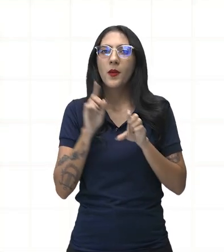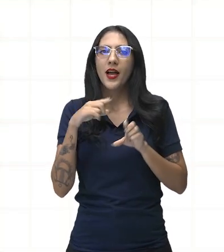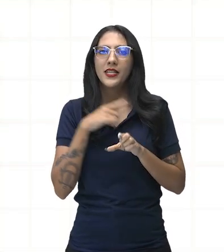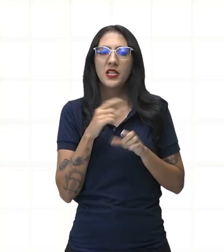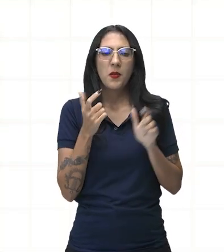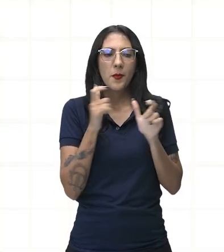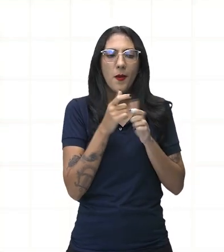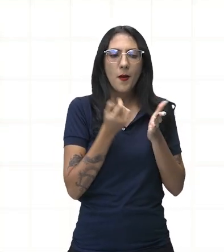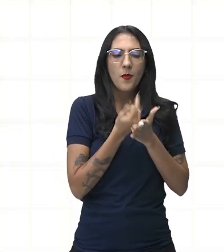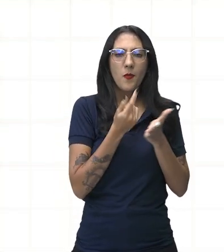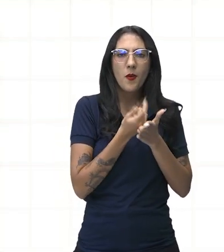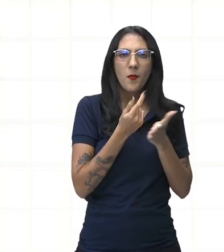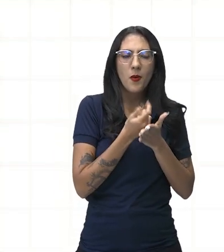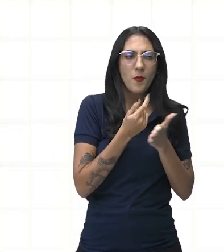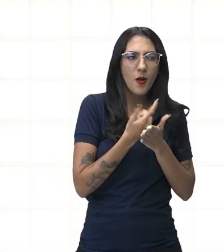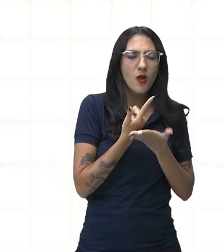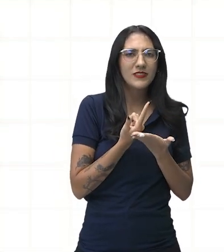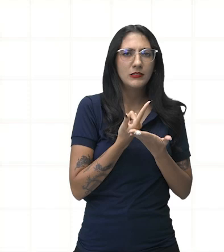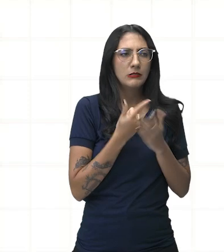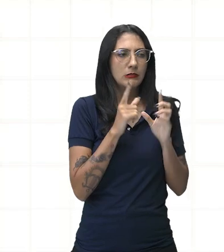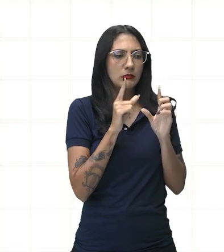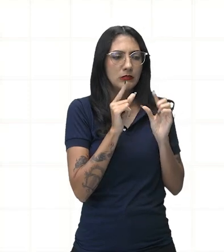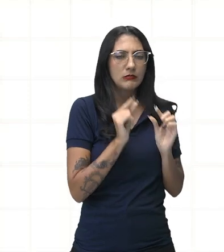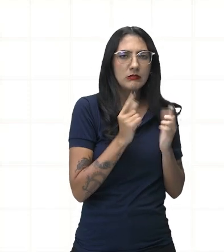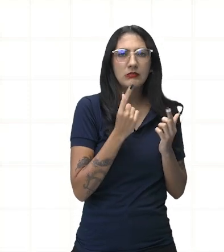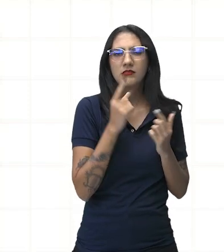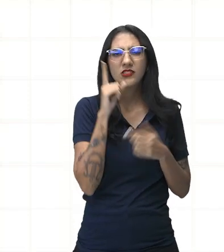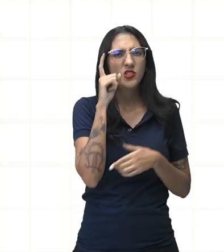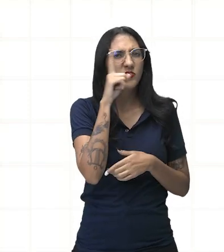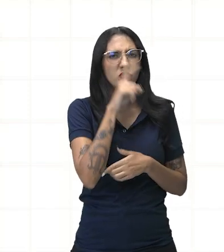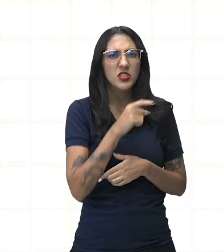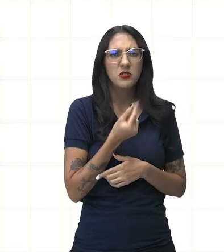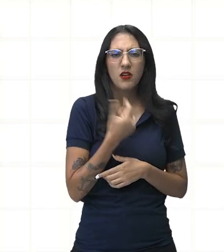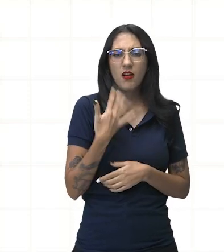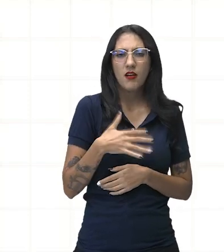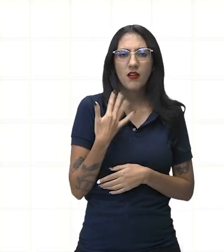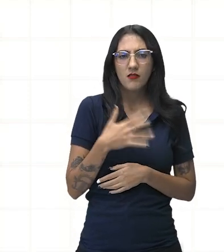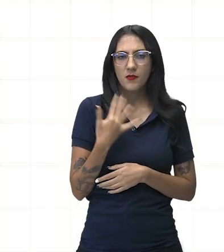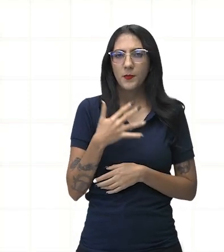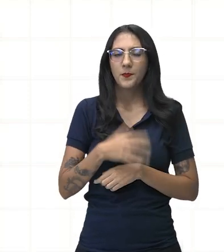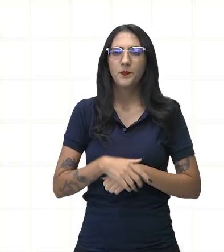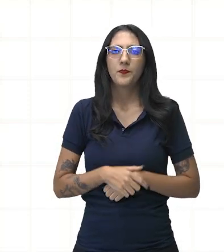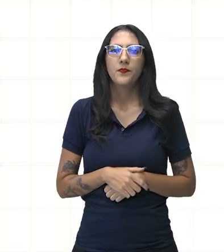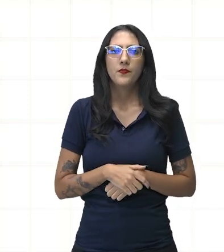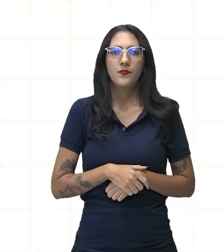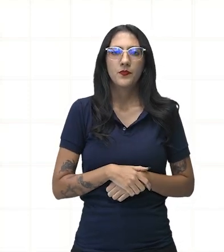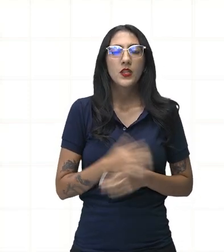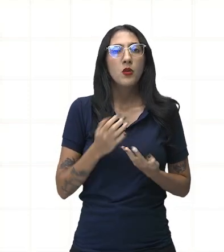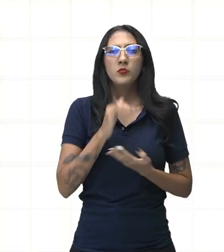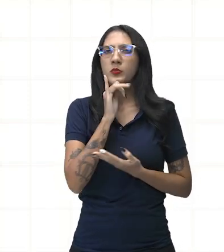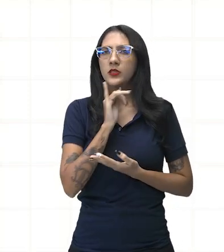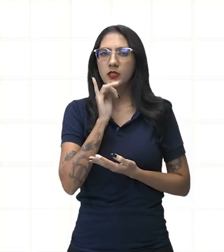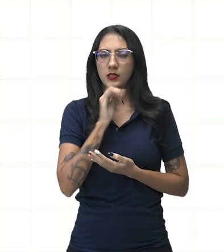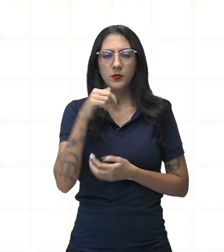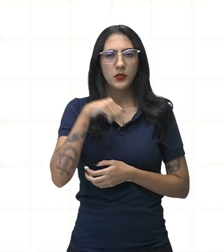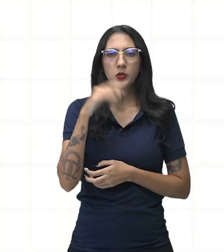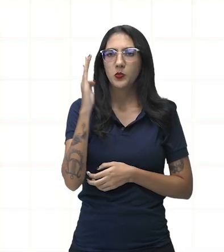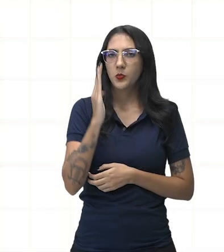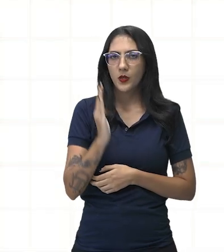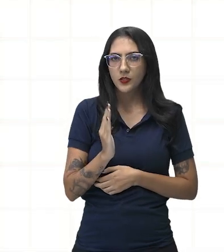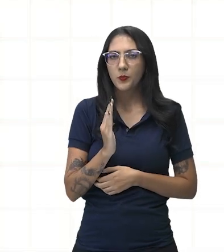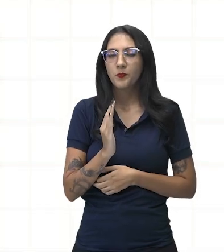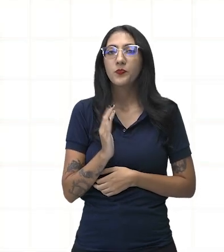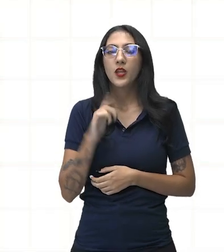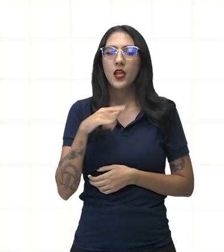sendo escassa, os preços tendem a aumentar. Podemos dar o exemplo exemplo, por exemplo, aqui do Brasil, né? O Brasil,